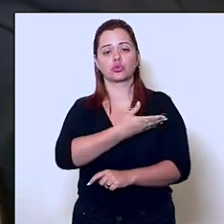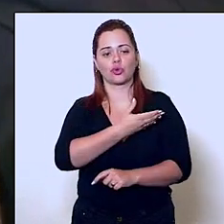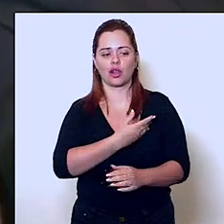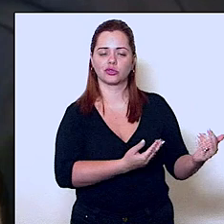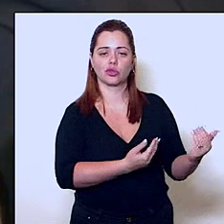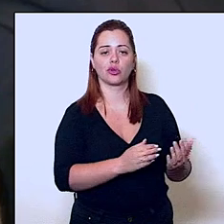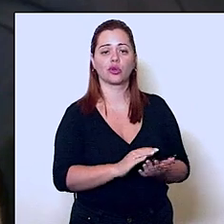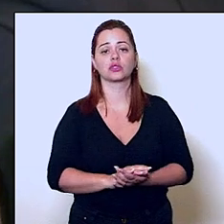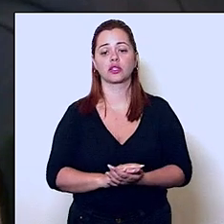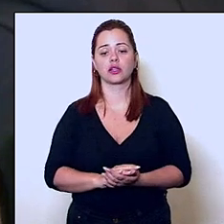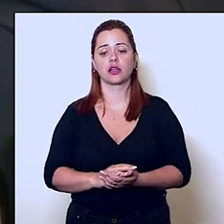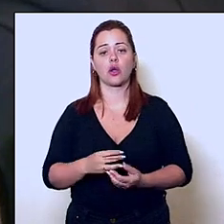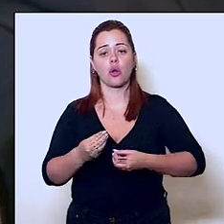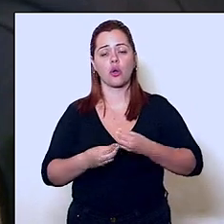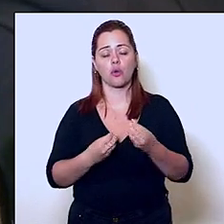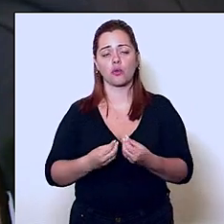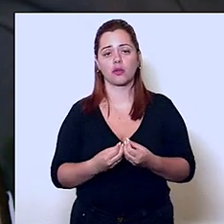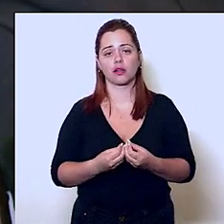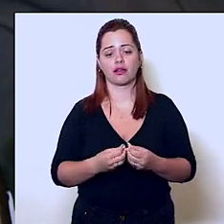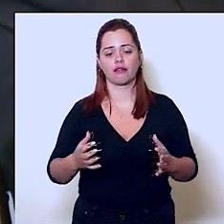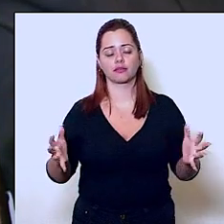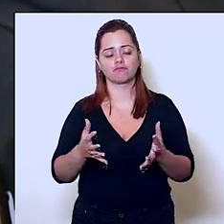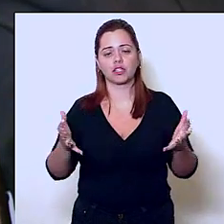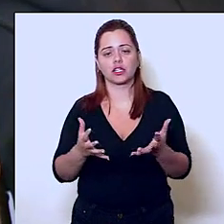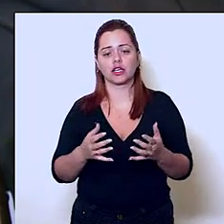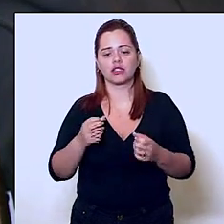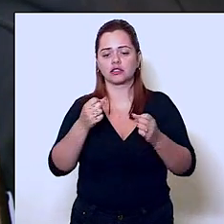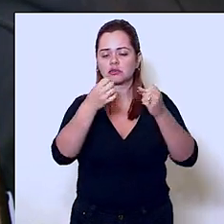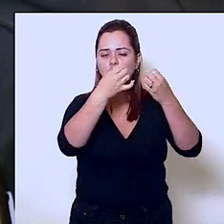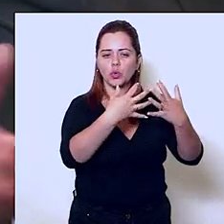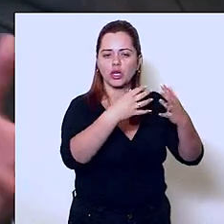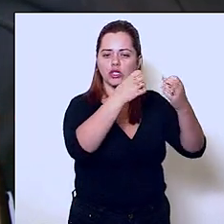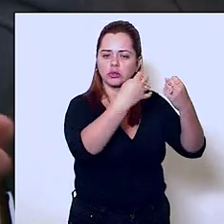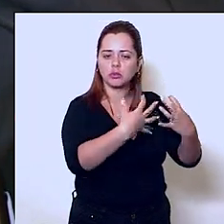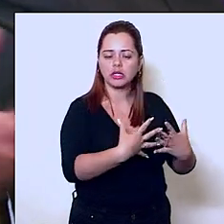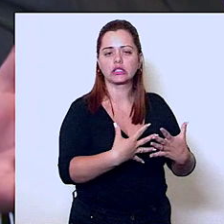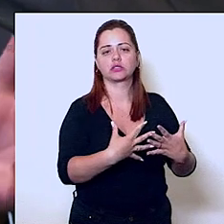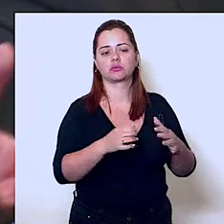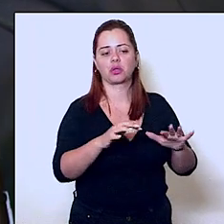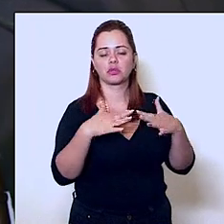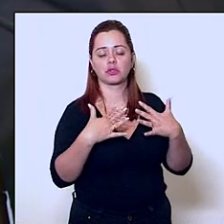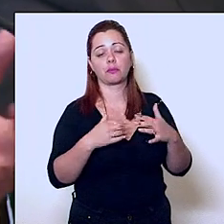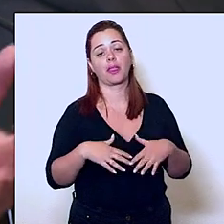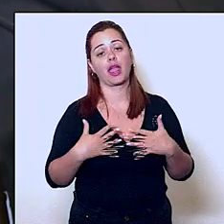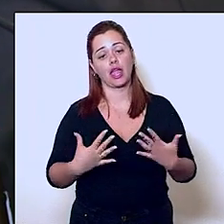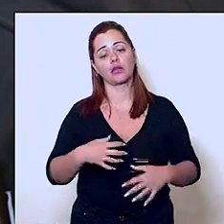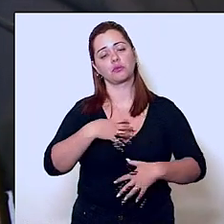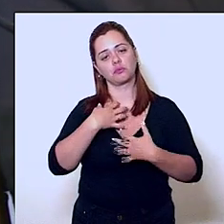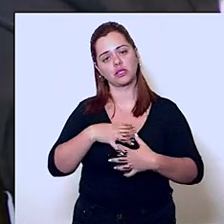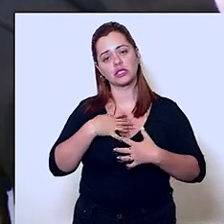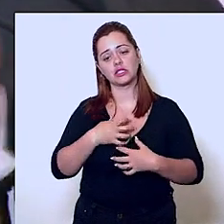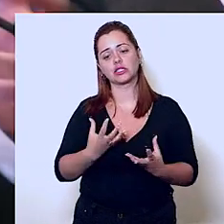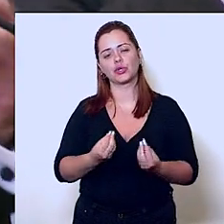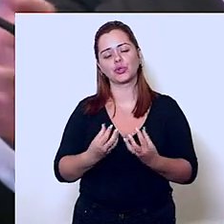uma vivacidade, com uma riqueza de detalhes que era algo impressionante. Então, eu, de certa forma, eu me sinto muito à vontade, né?